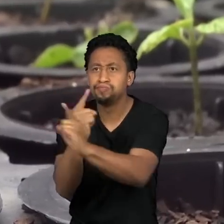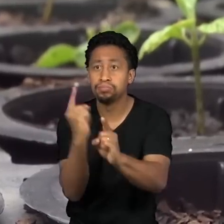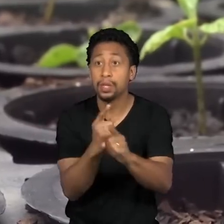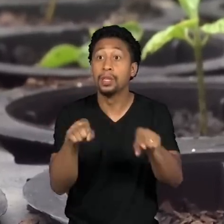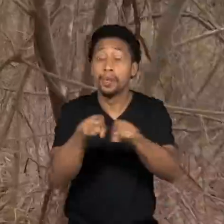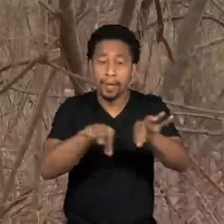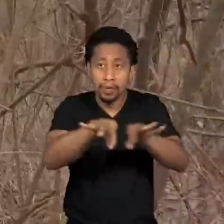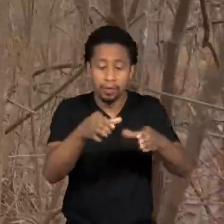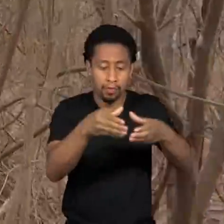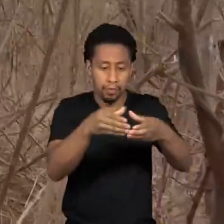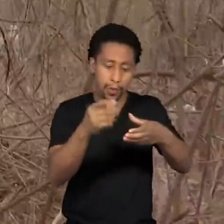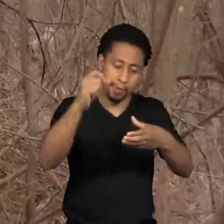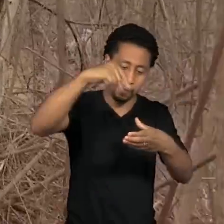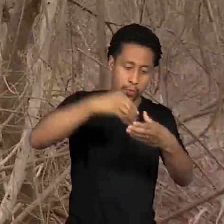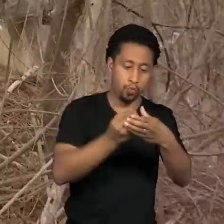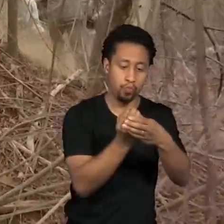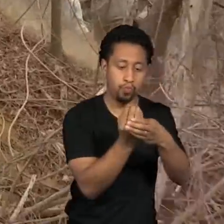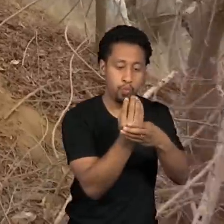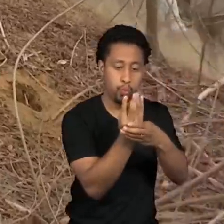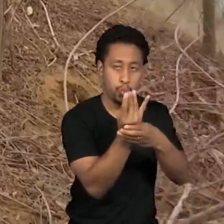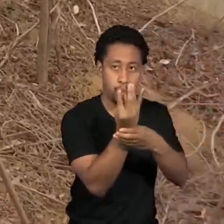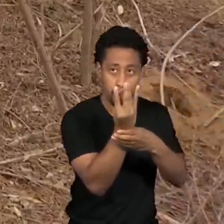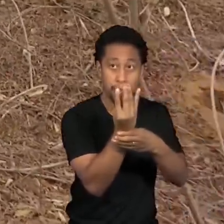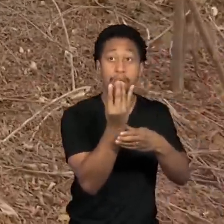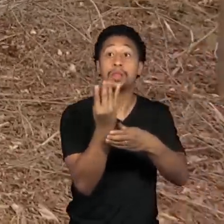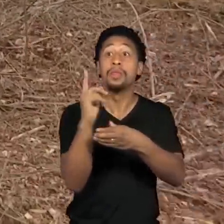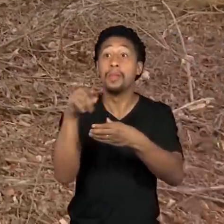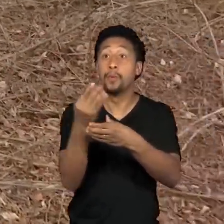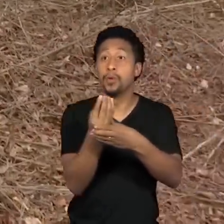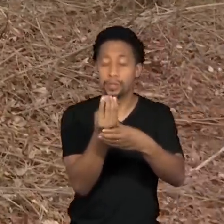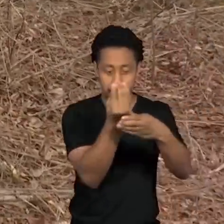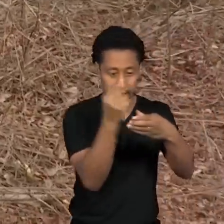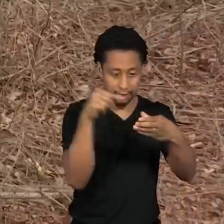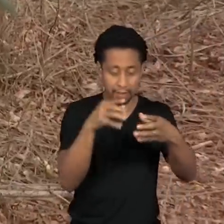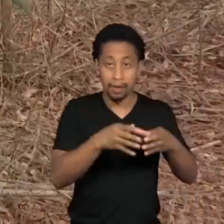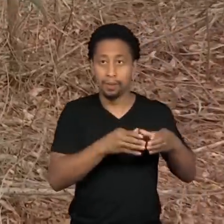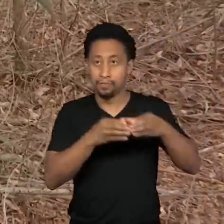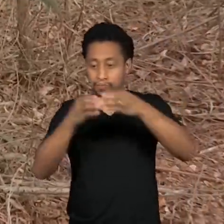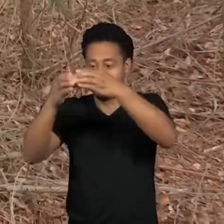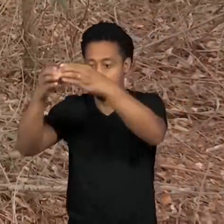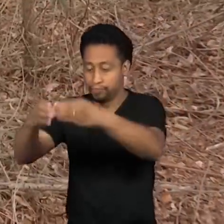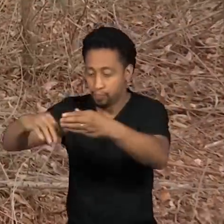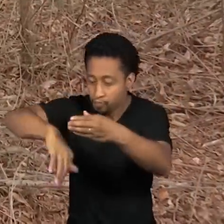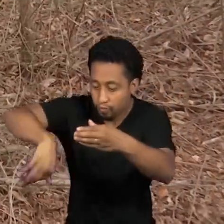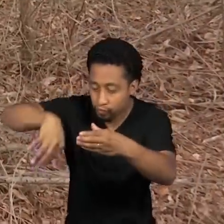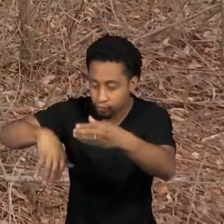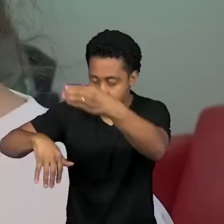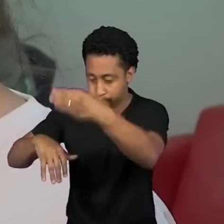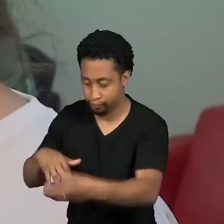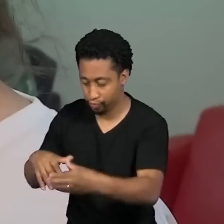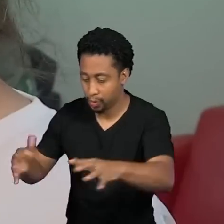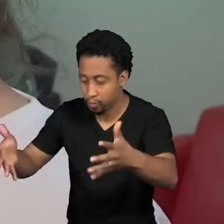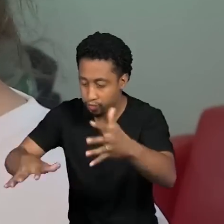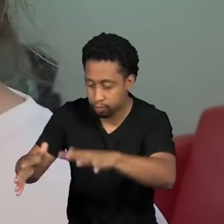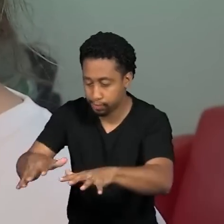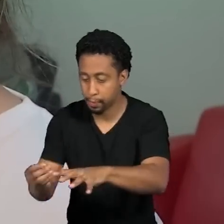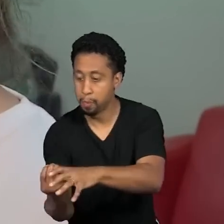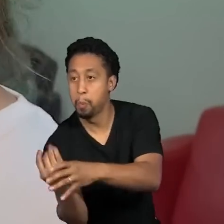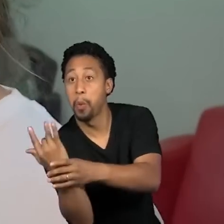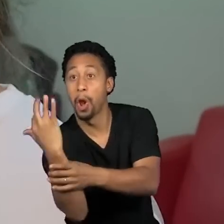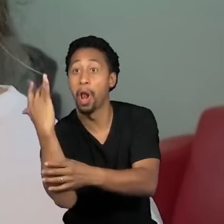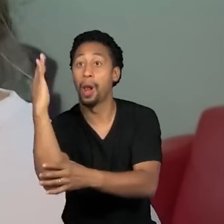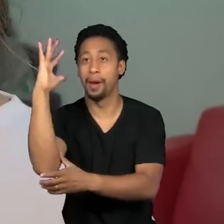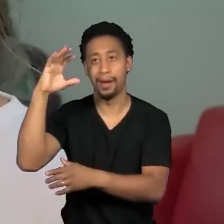mudas, a reflorestar. Acompanham o germinar da floresta. A gente aprende com